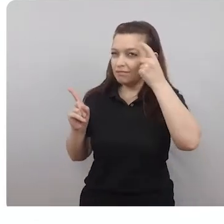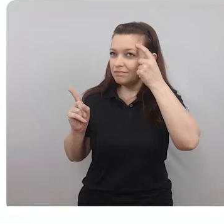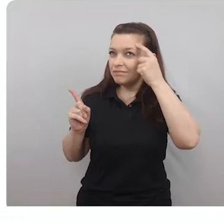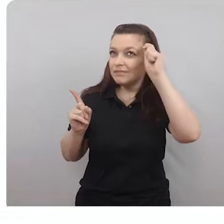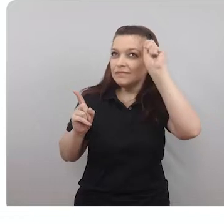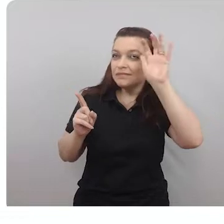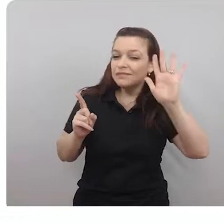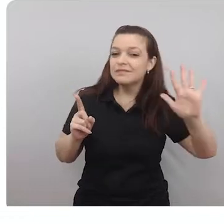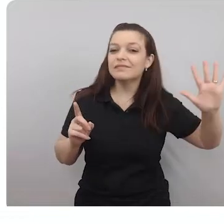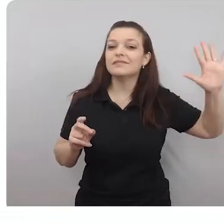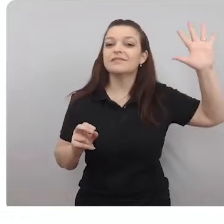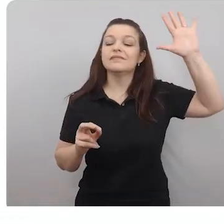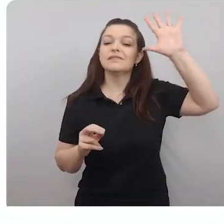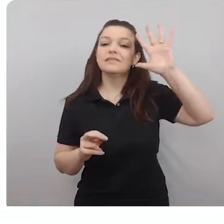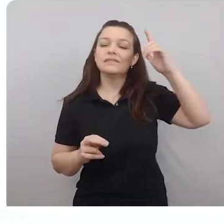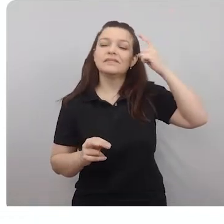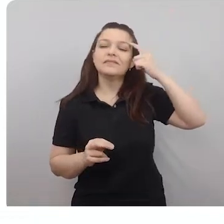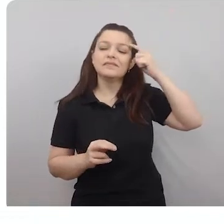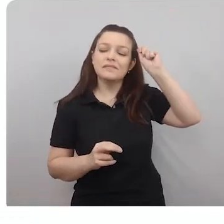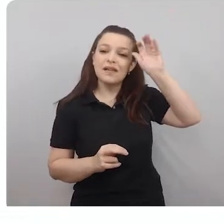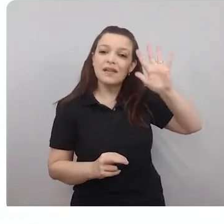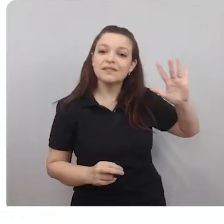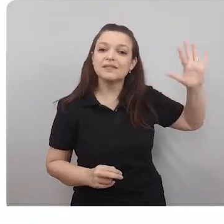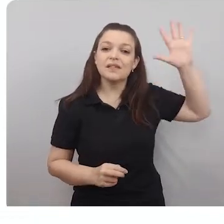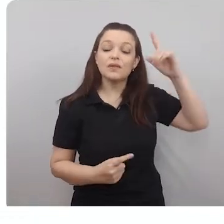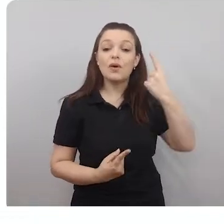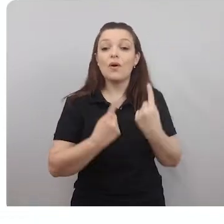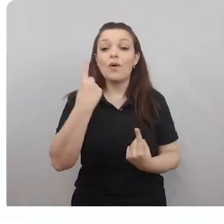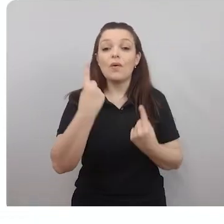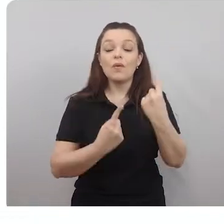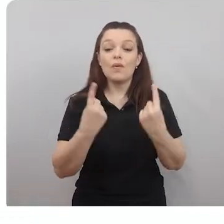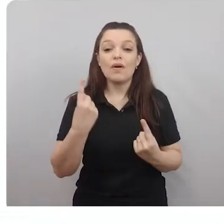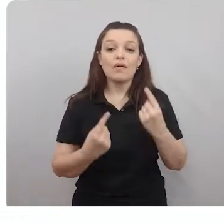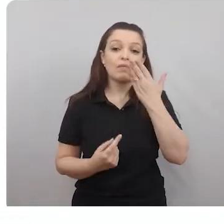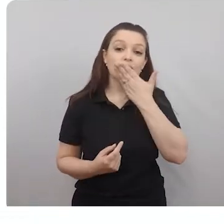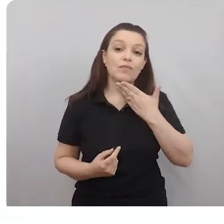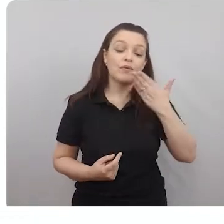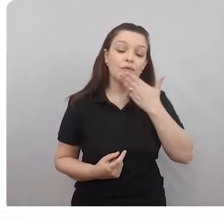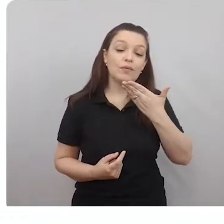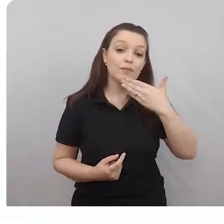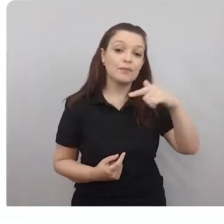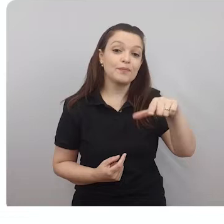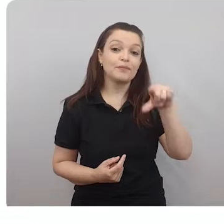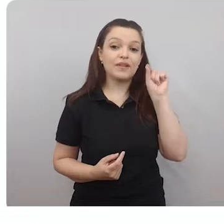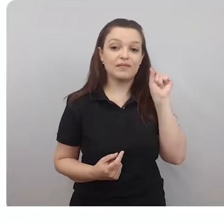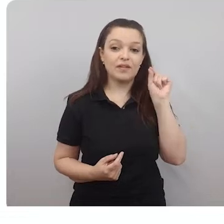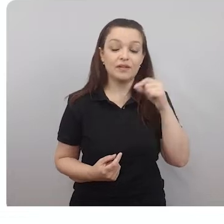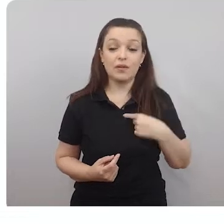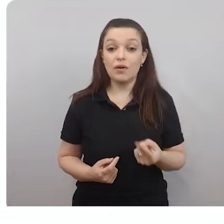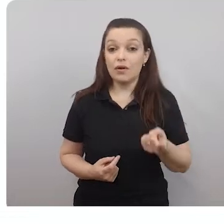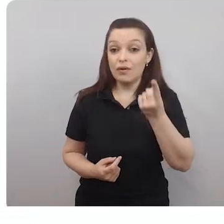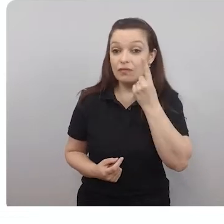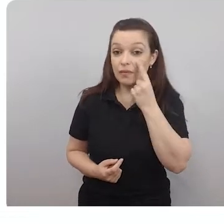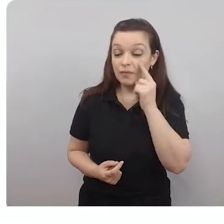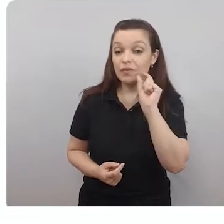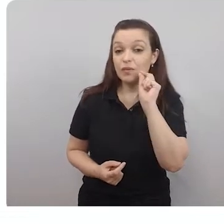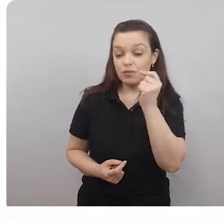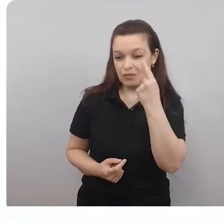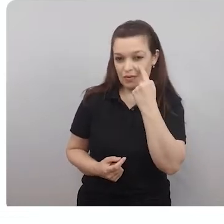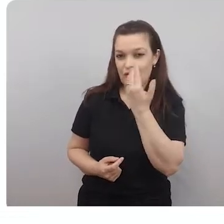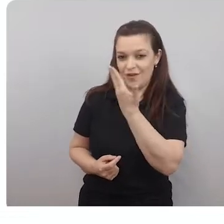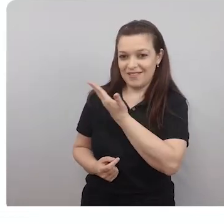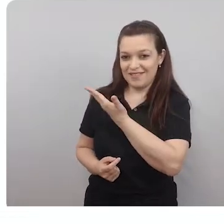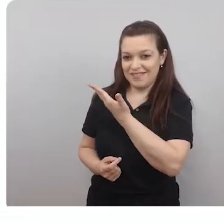de pensamento também. Ela está pensando no bolo preferido dela. Quero ver se vocês vão